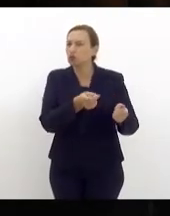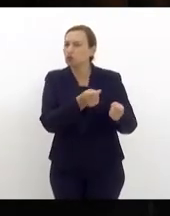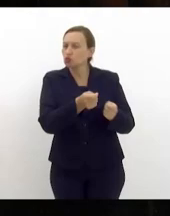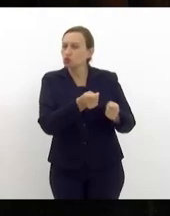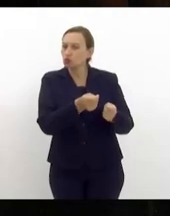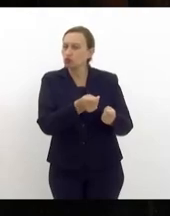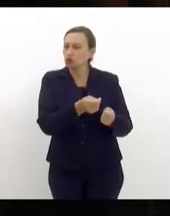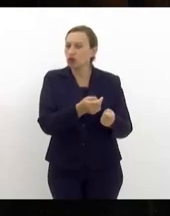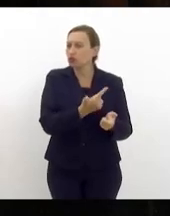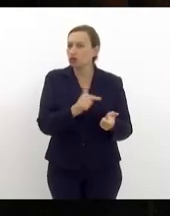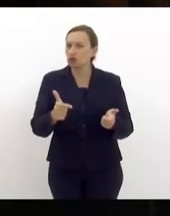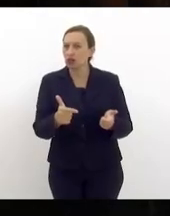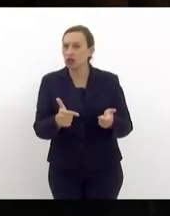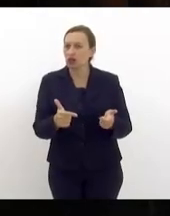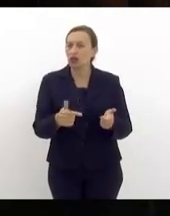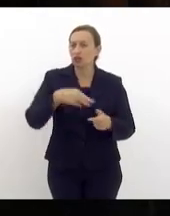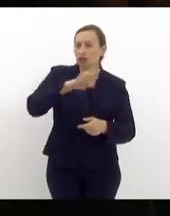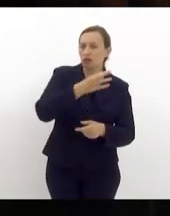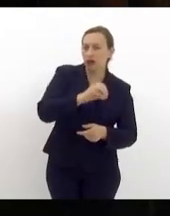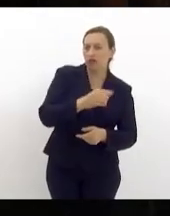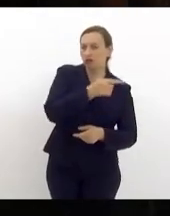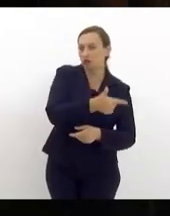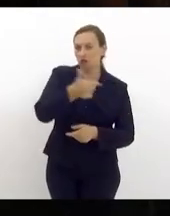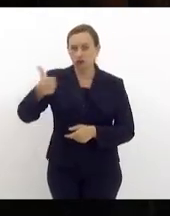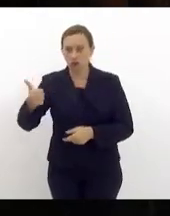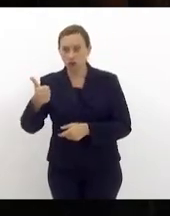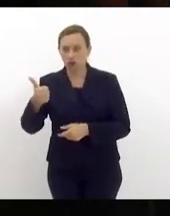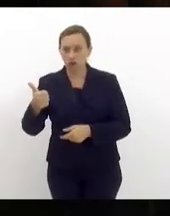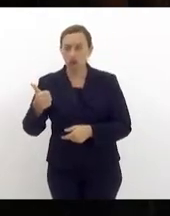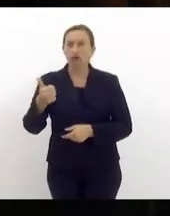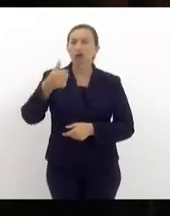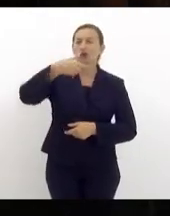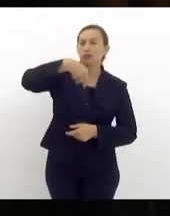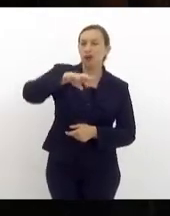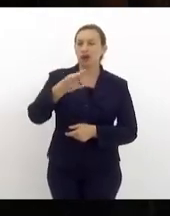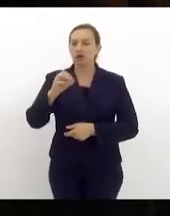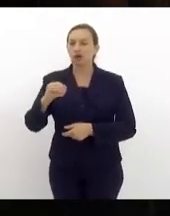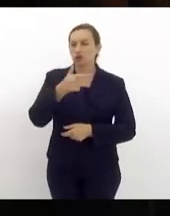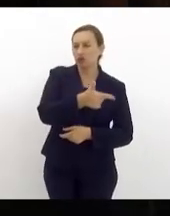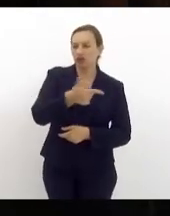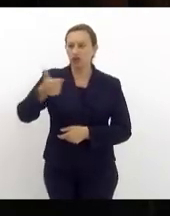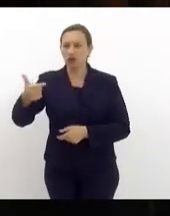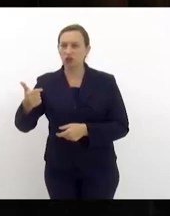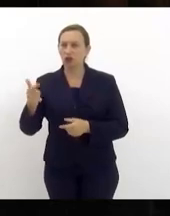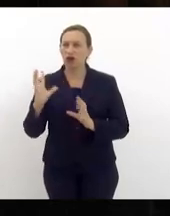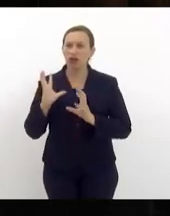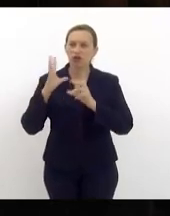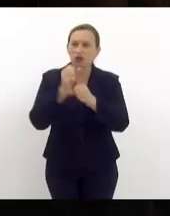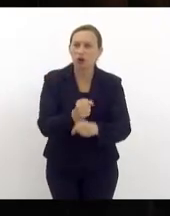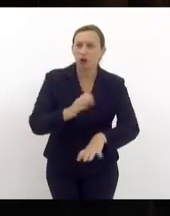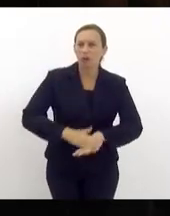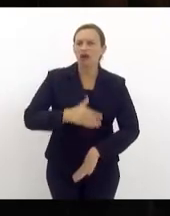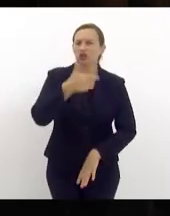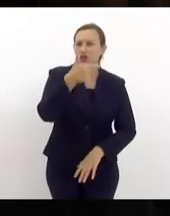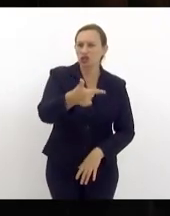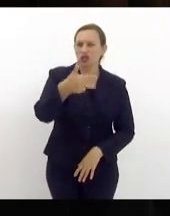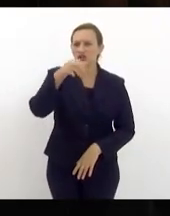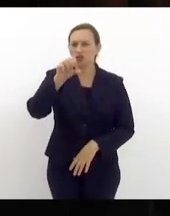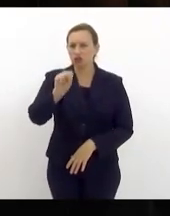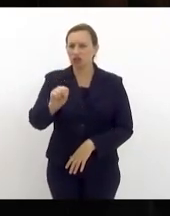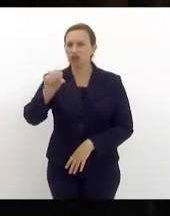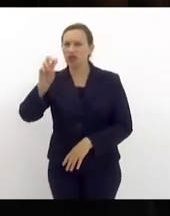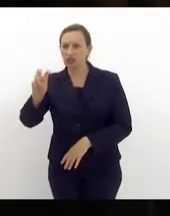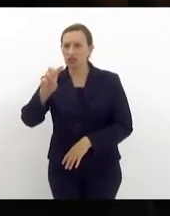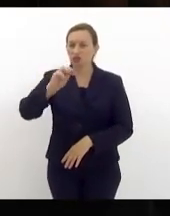de 2021 e março de 2022 já podem chegar à soma de mais de 285